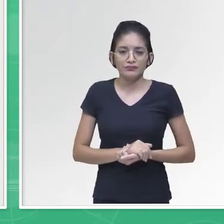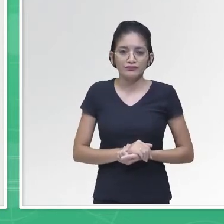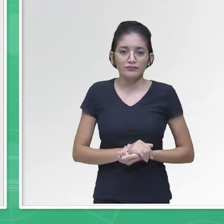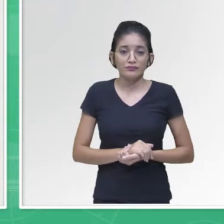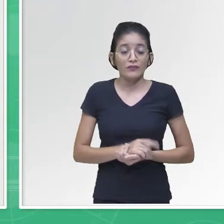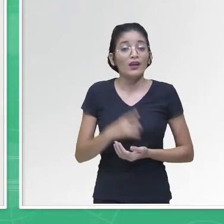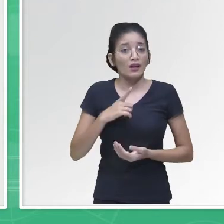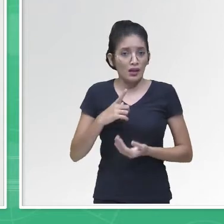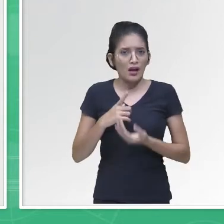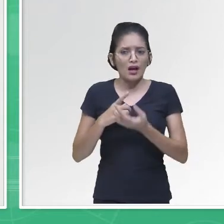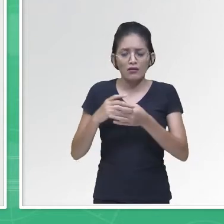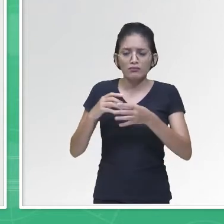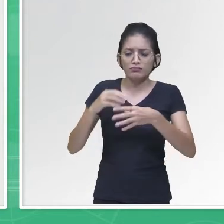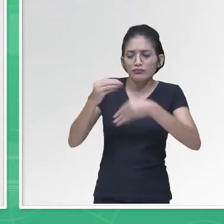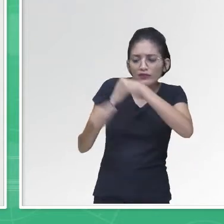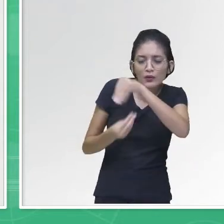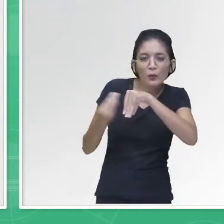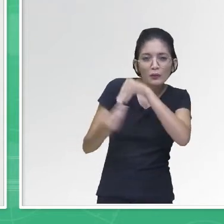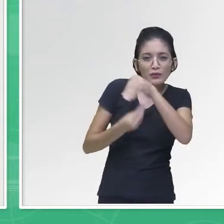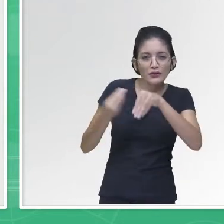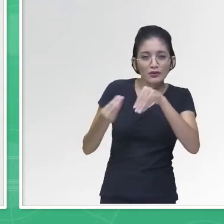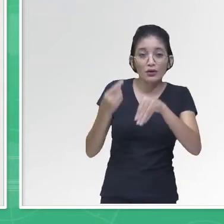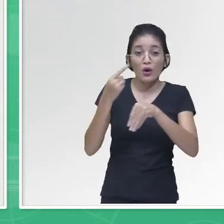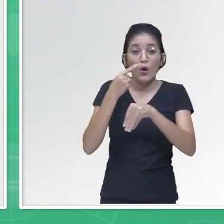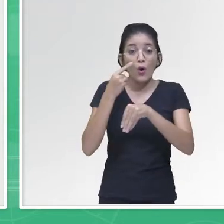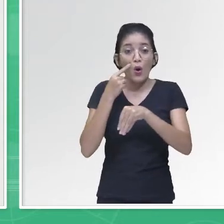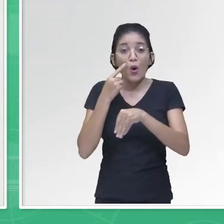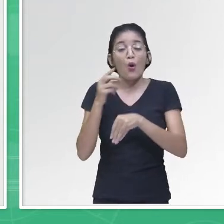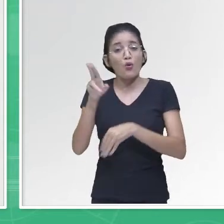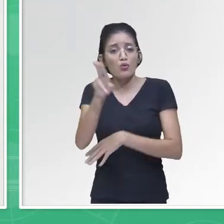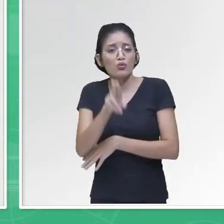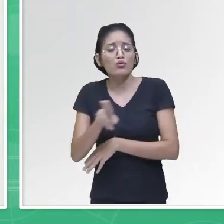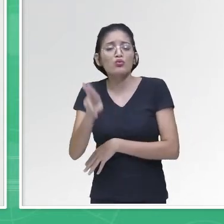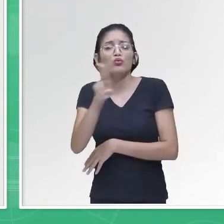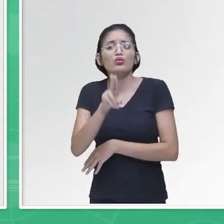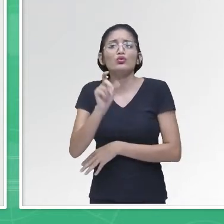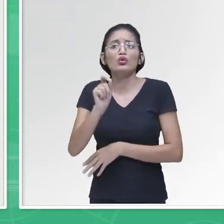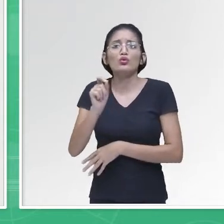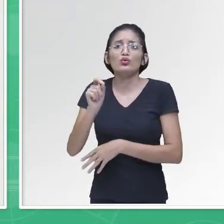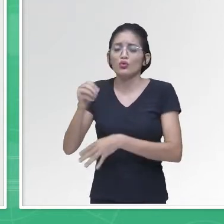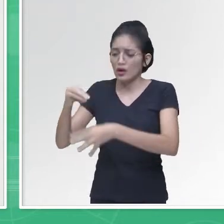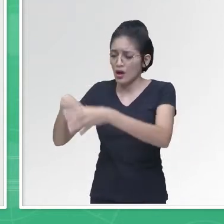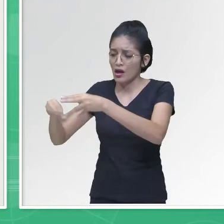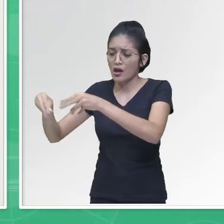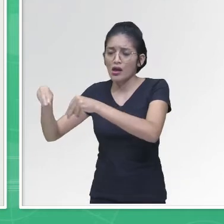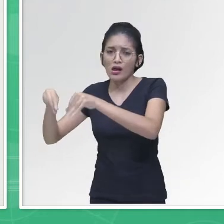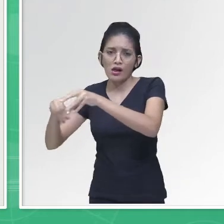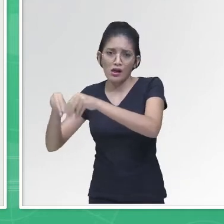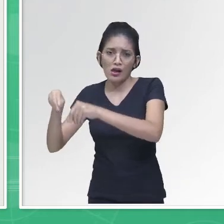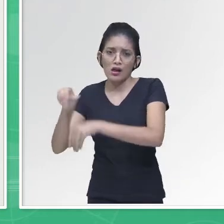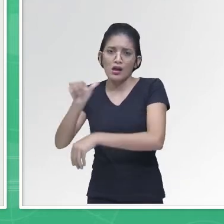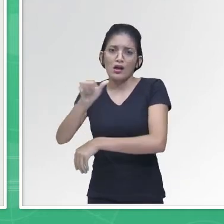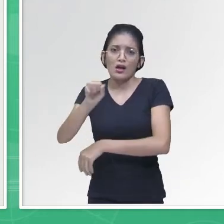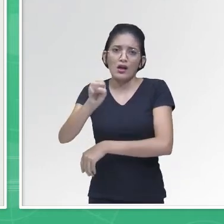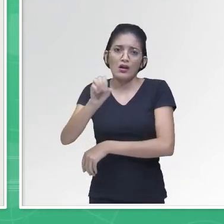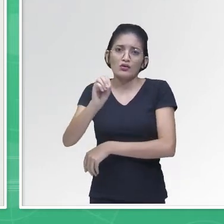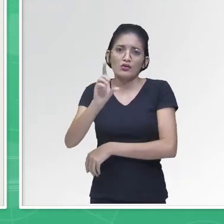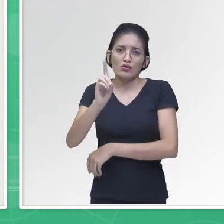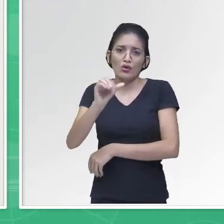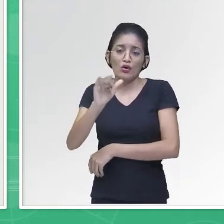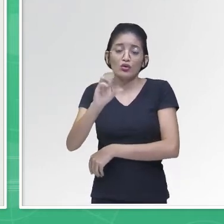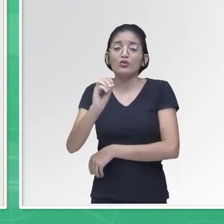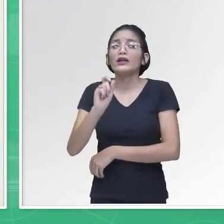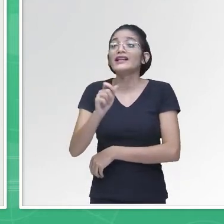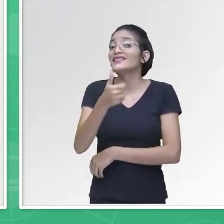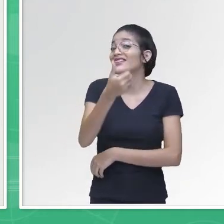uma solução. Olha quanto ele está utilizando de cloreto de sódio. 15